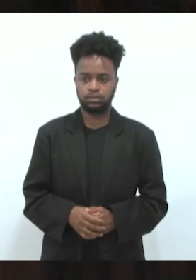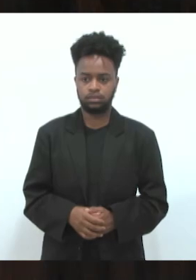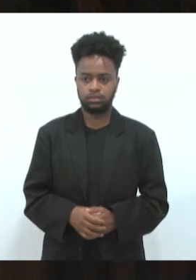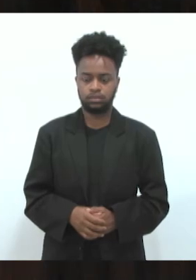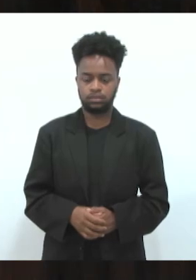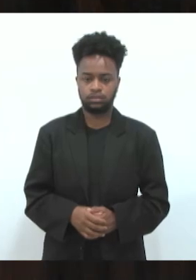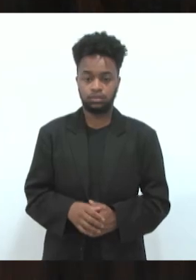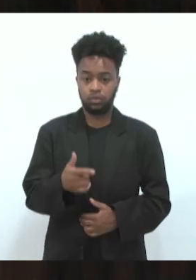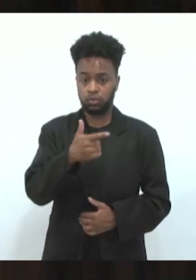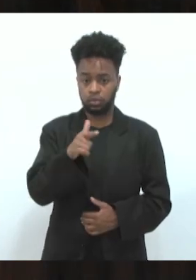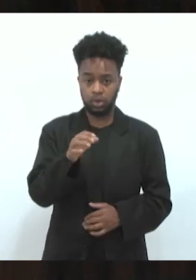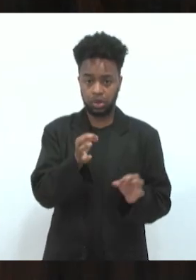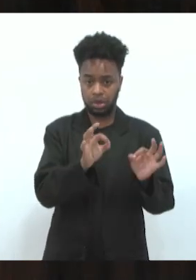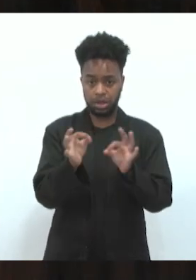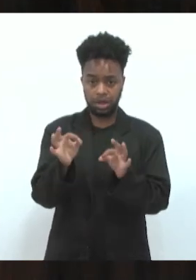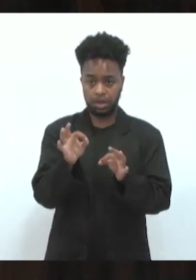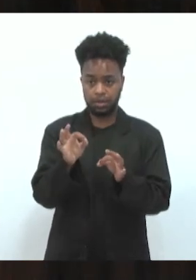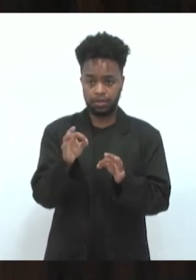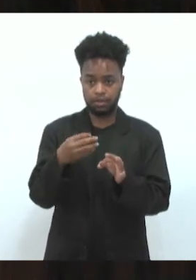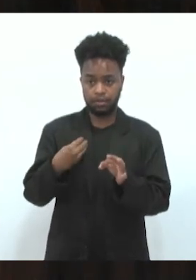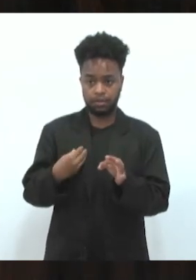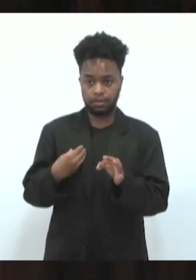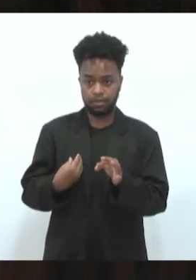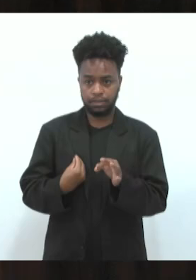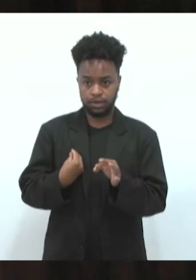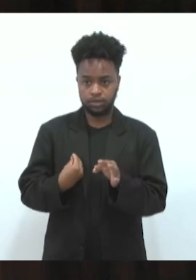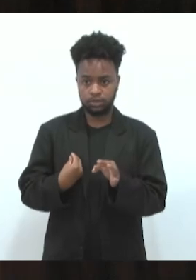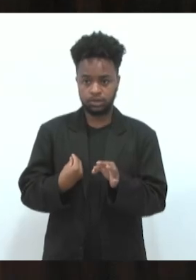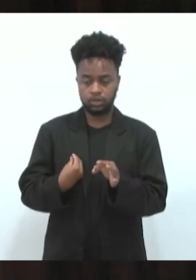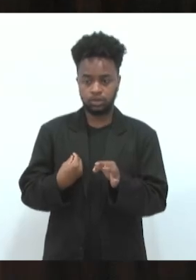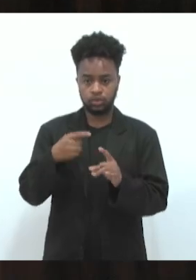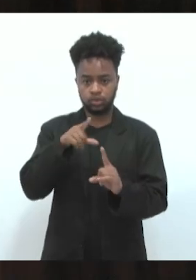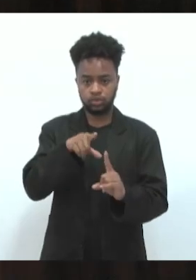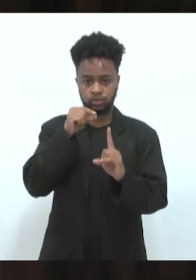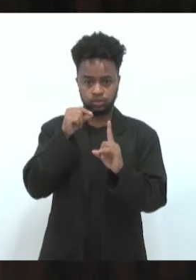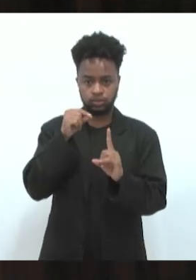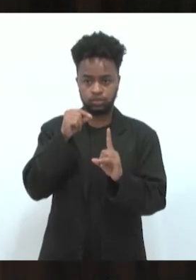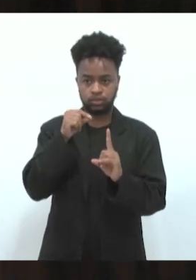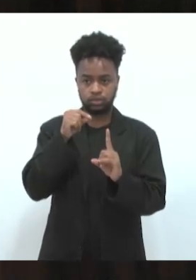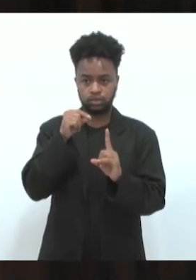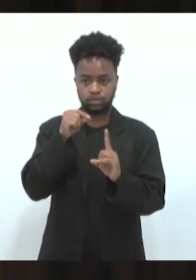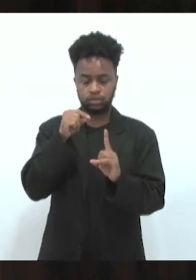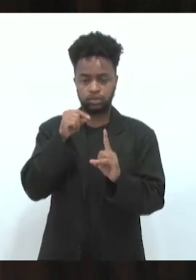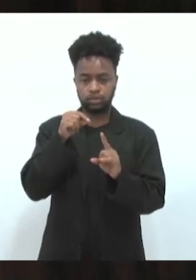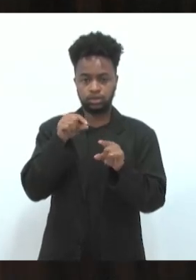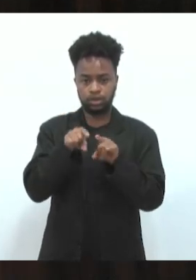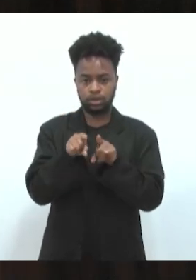Não tendo ninguém presente, avoco e dou parecer favorável.